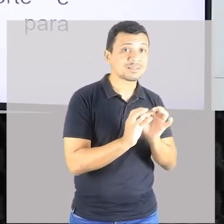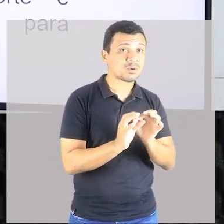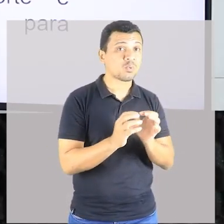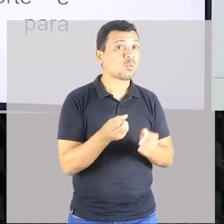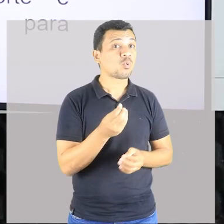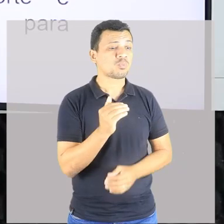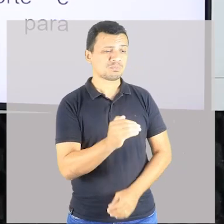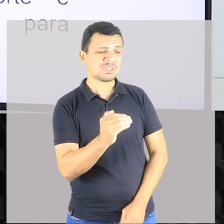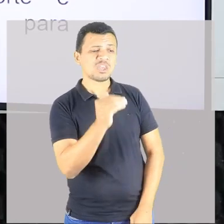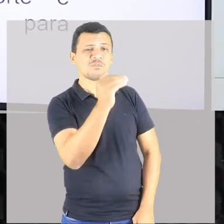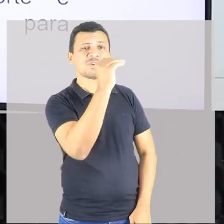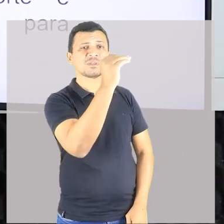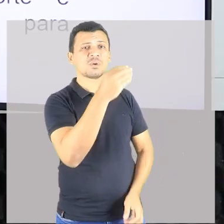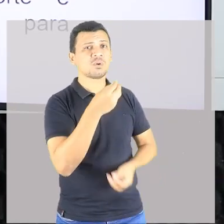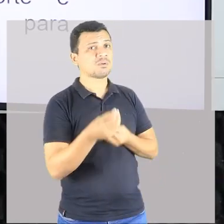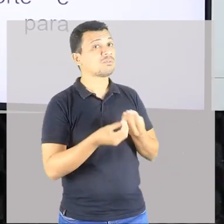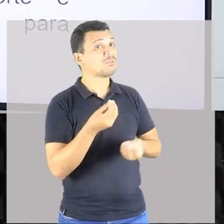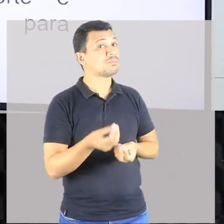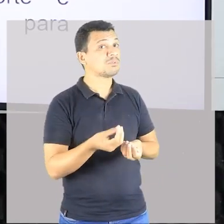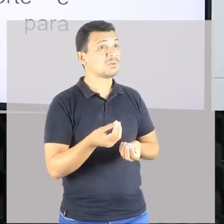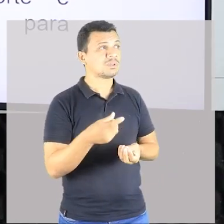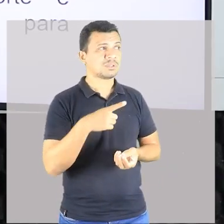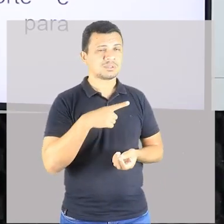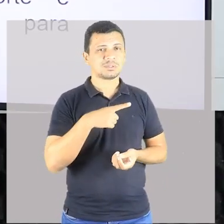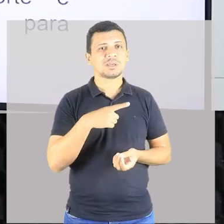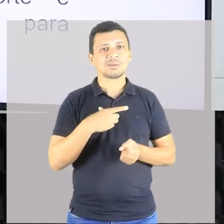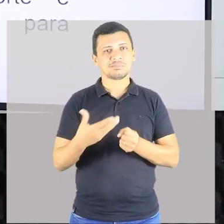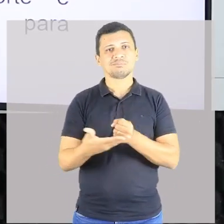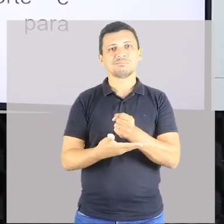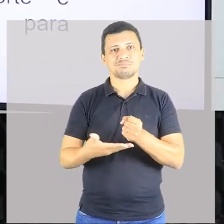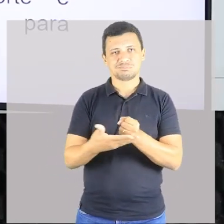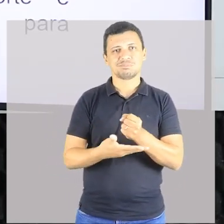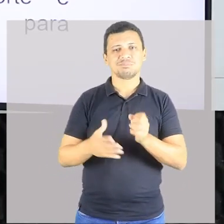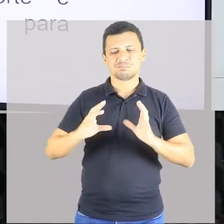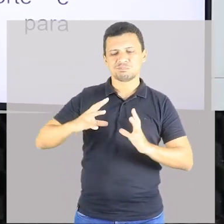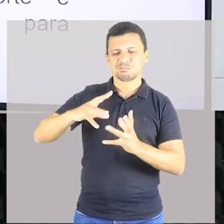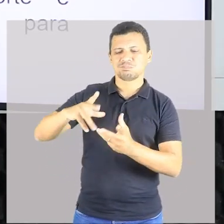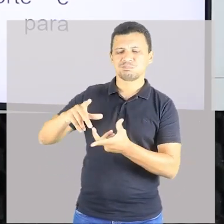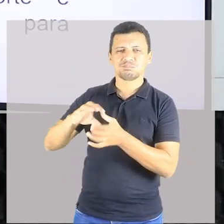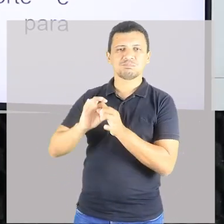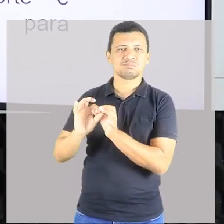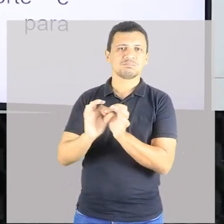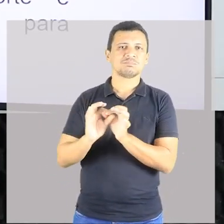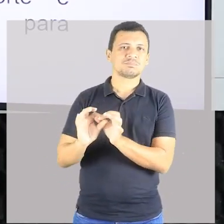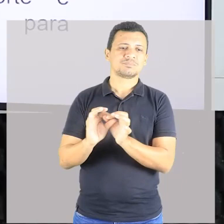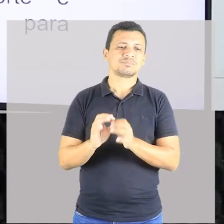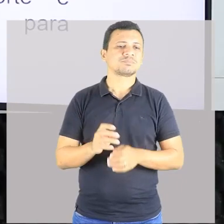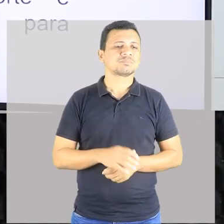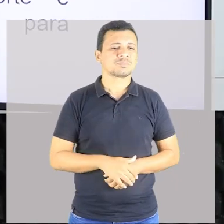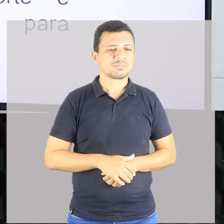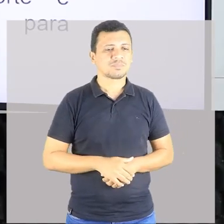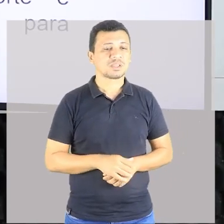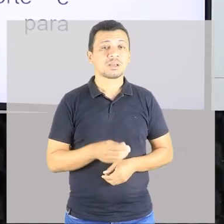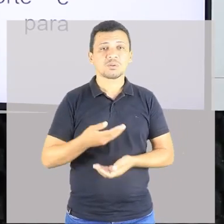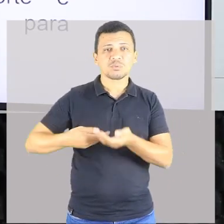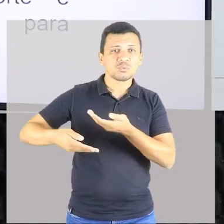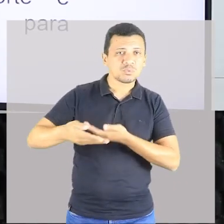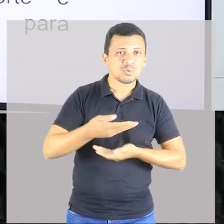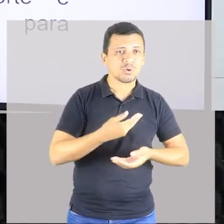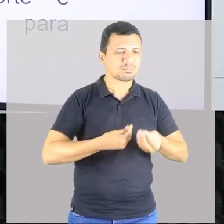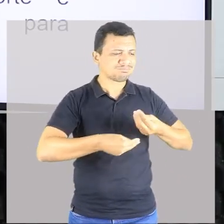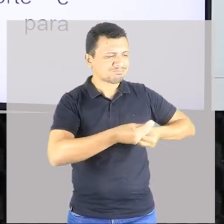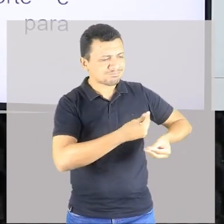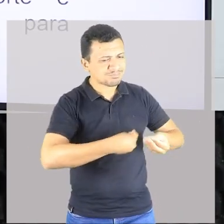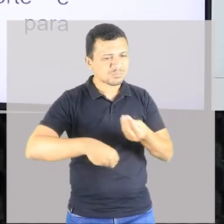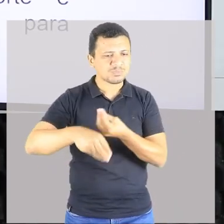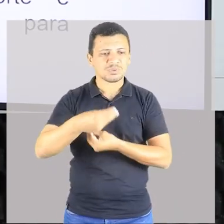integração, mas a globalização está amparada neste processo. Então, globalização, enquanto definição, é o aumento de trocas de integração em